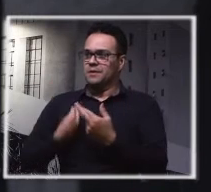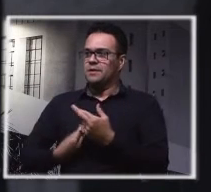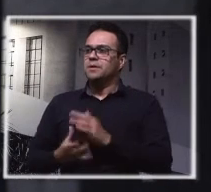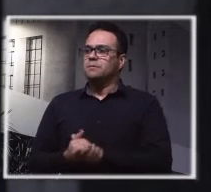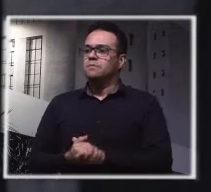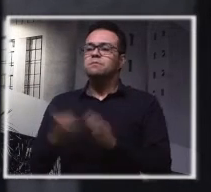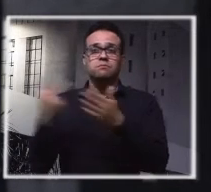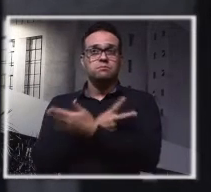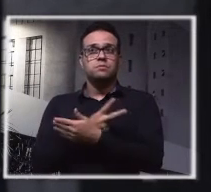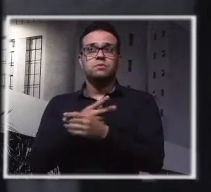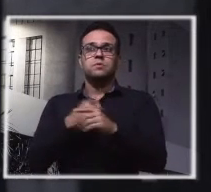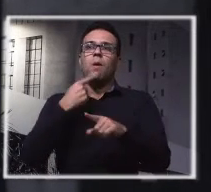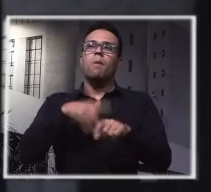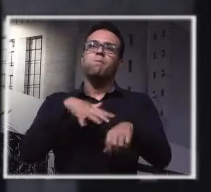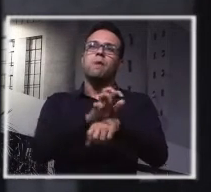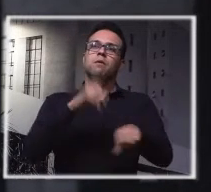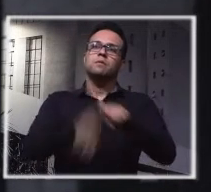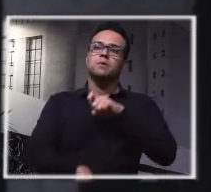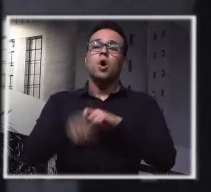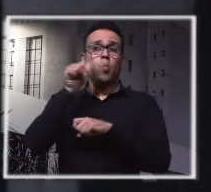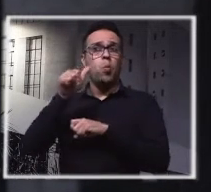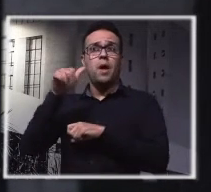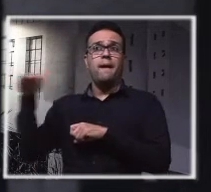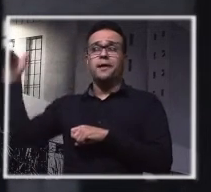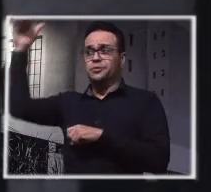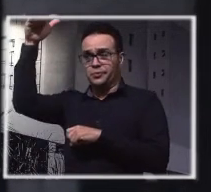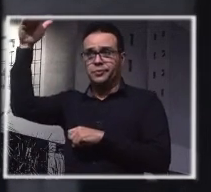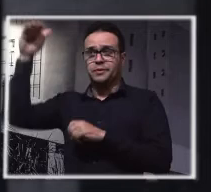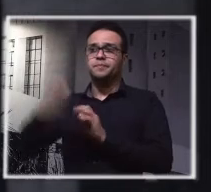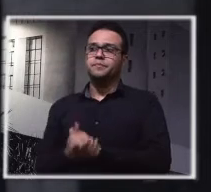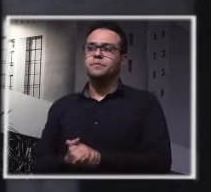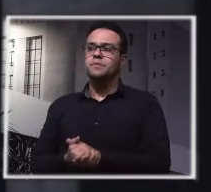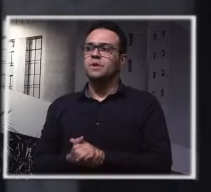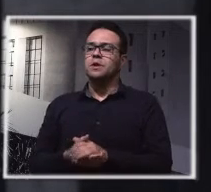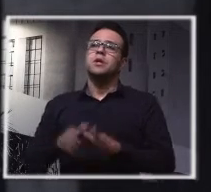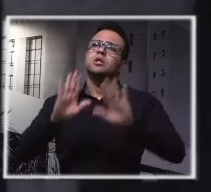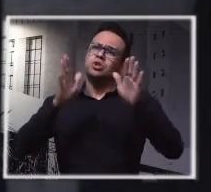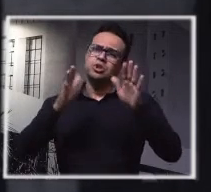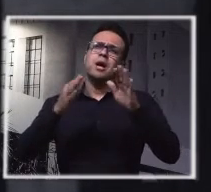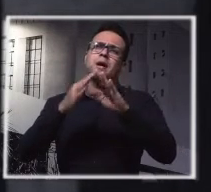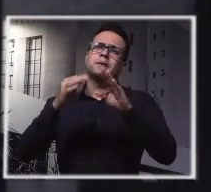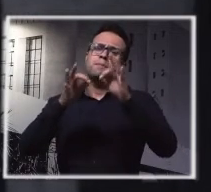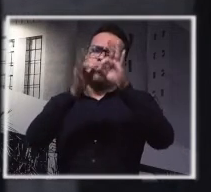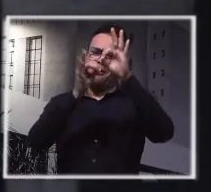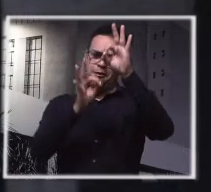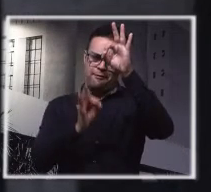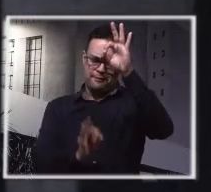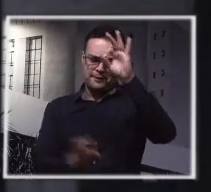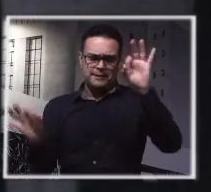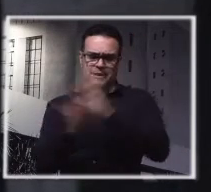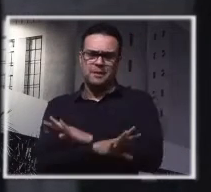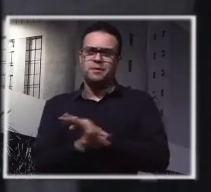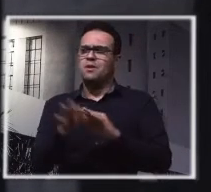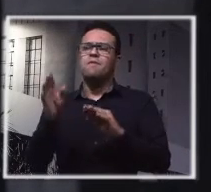de um caso de estupro de uma mulher adulta e ela já havia terminado todo o seu depoimento. Eu não vou